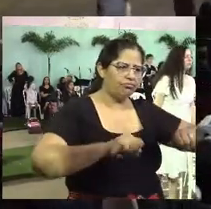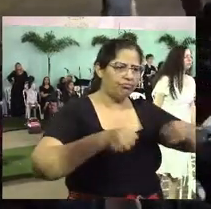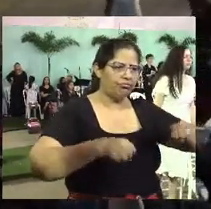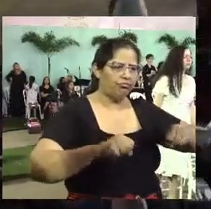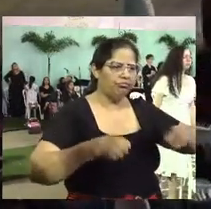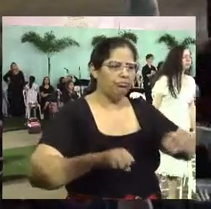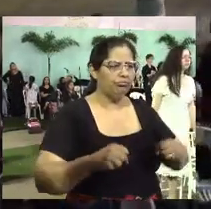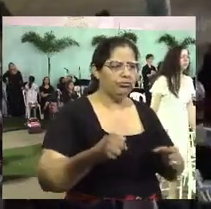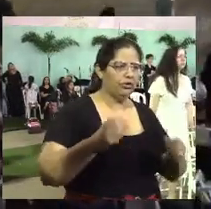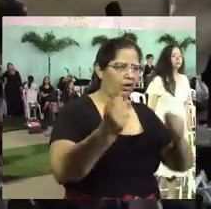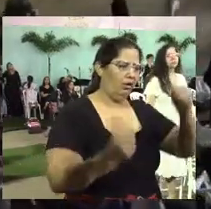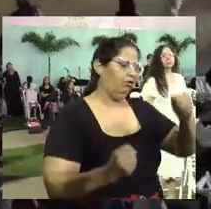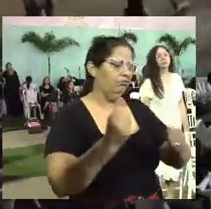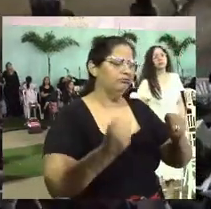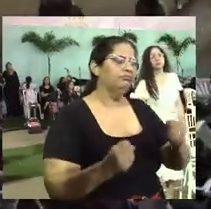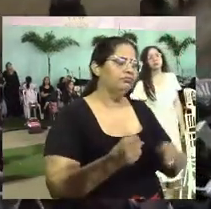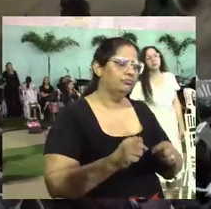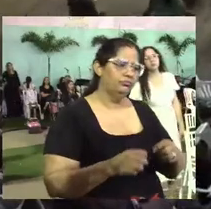só um minuto você chegar